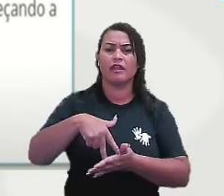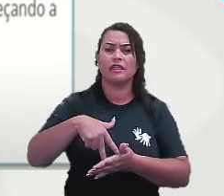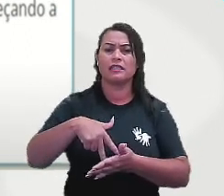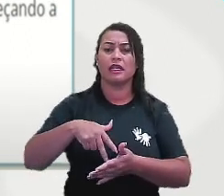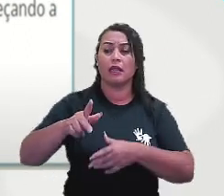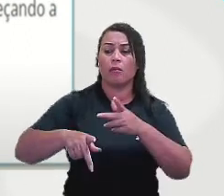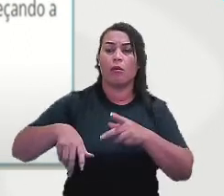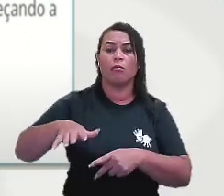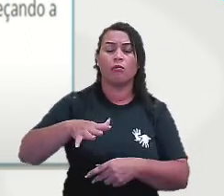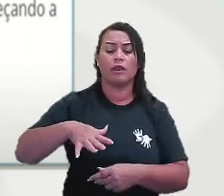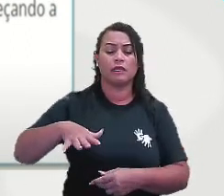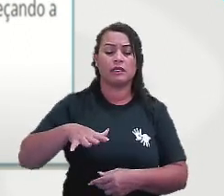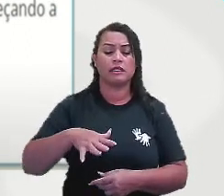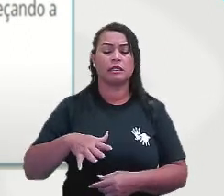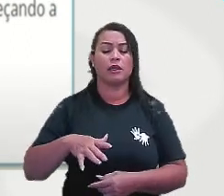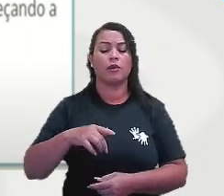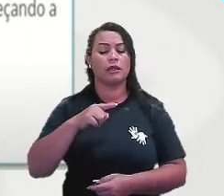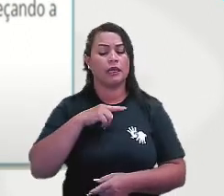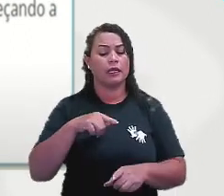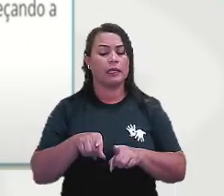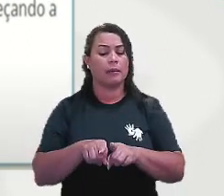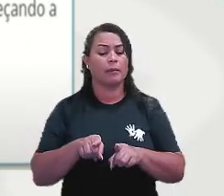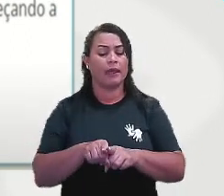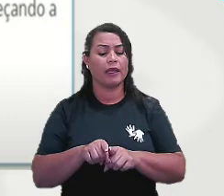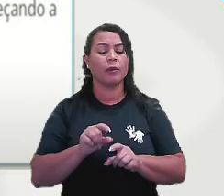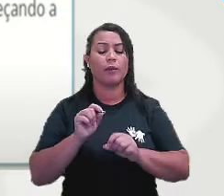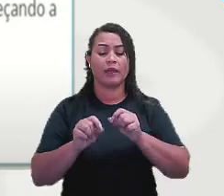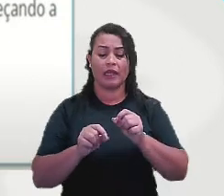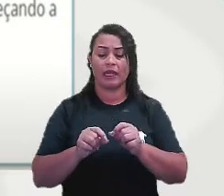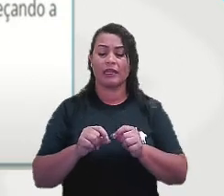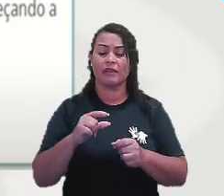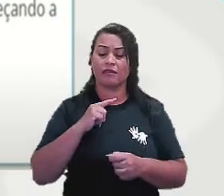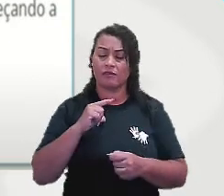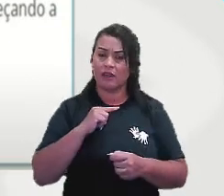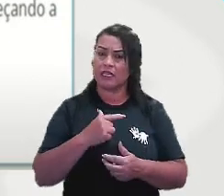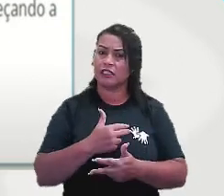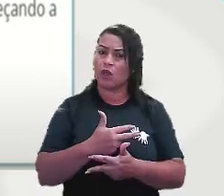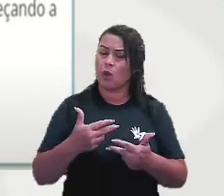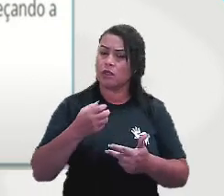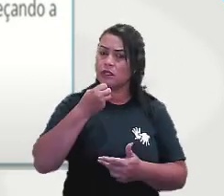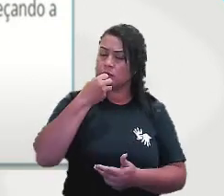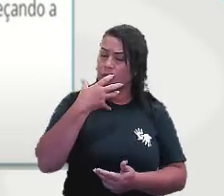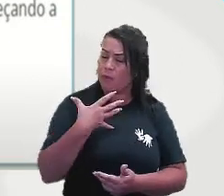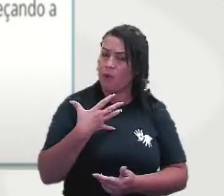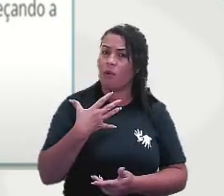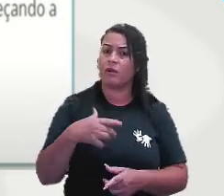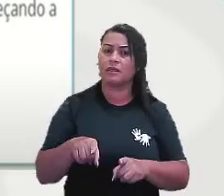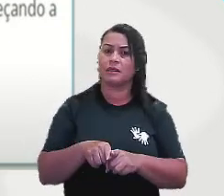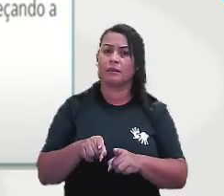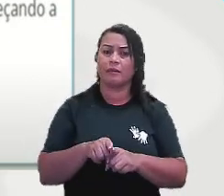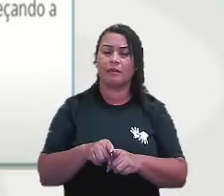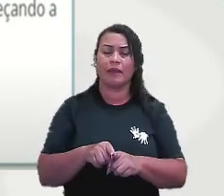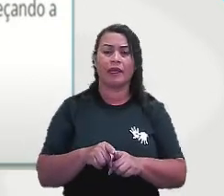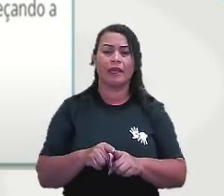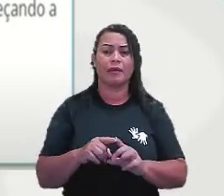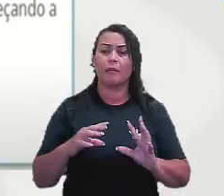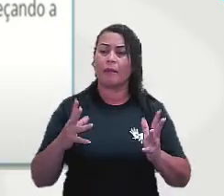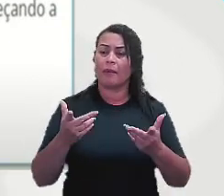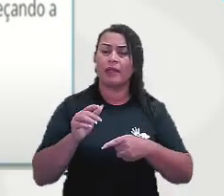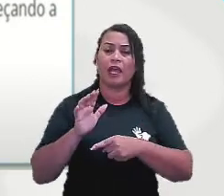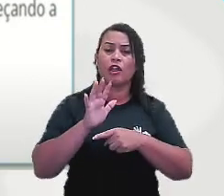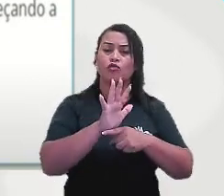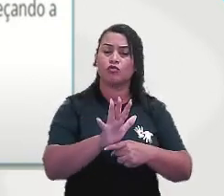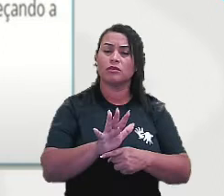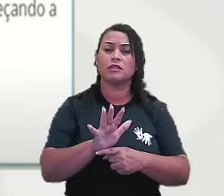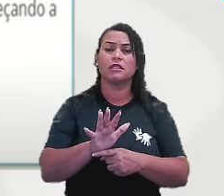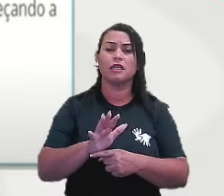que tanto a abolição quanto a república produzissem resultados efetivos em prol de toda a sociedade brasileira.